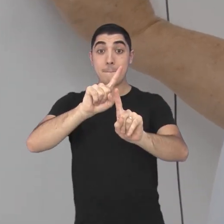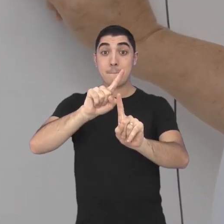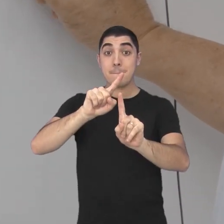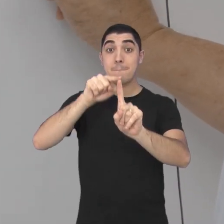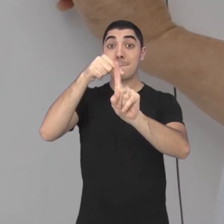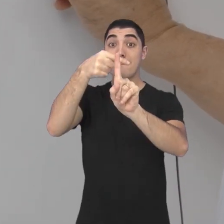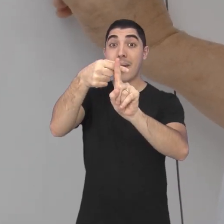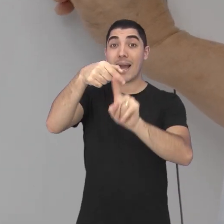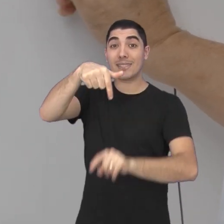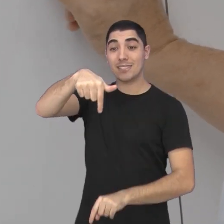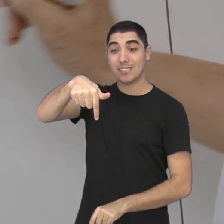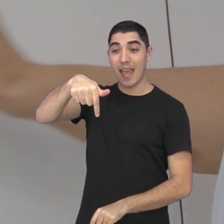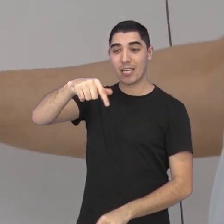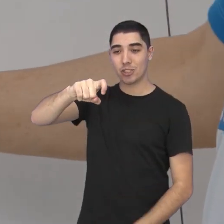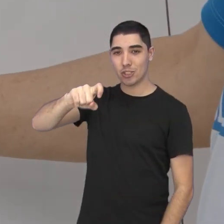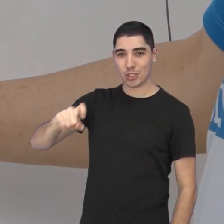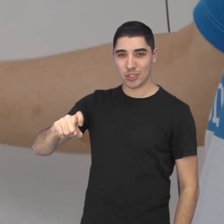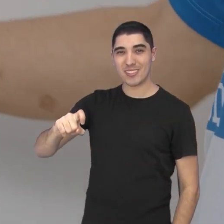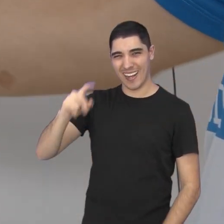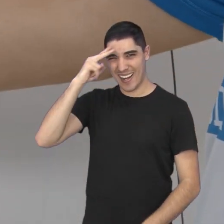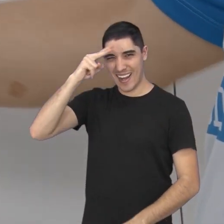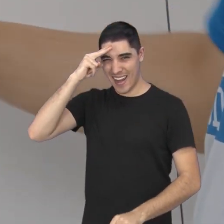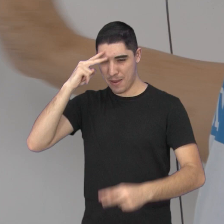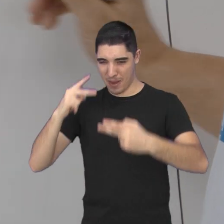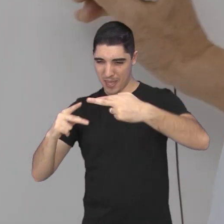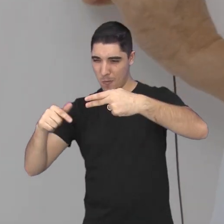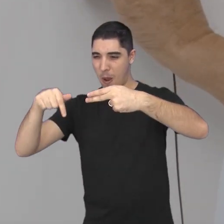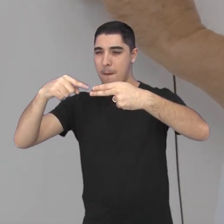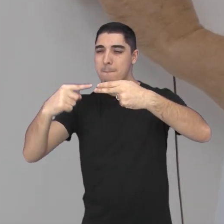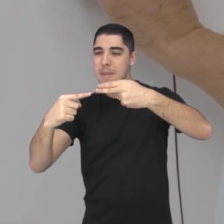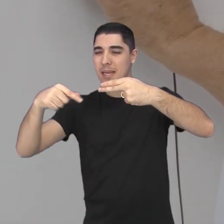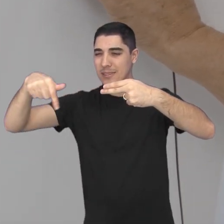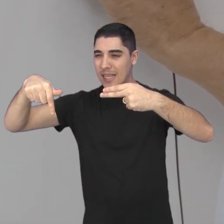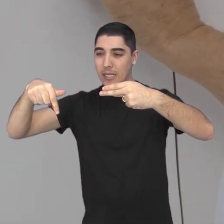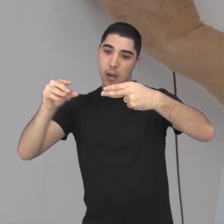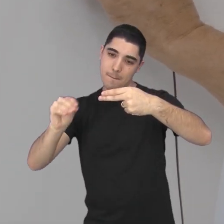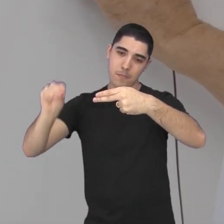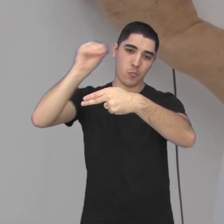mais 7x, que é esse 7 que foi para lá mudando de sinal,